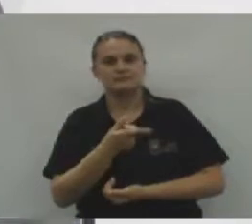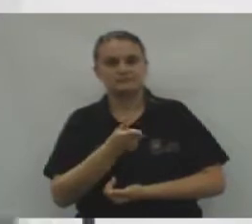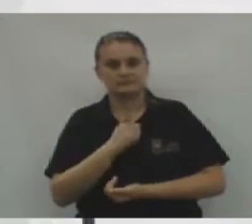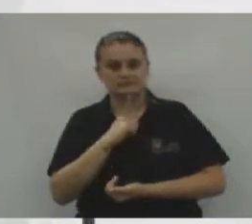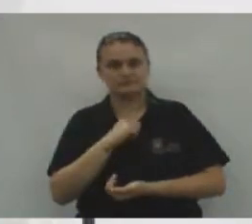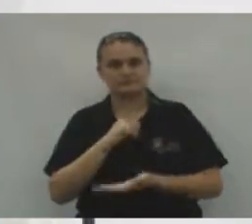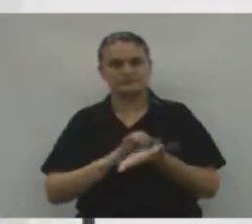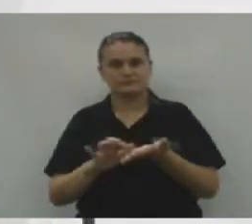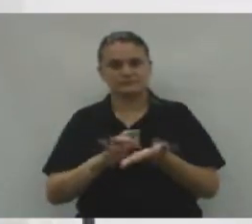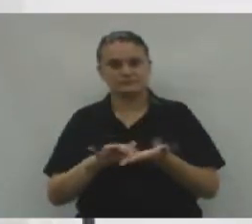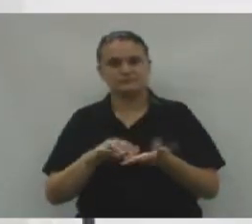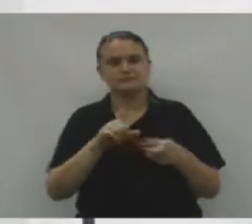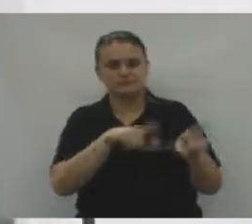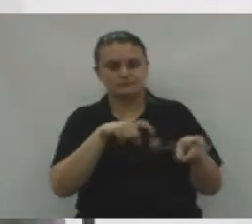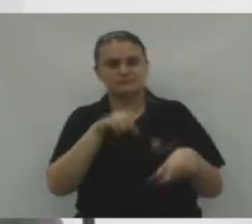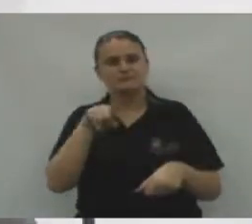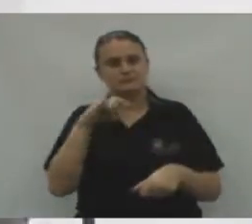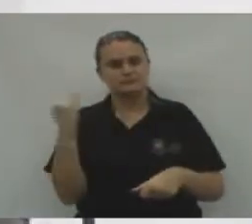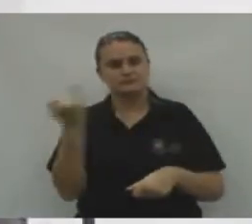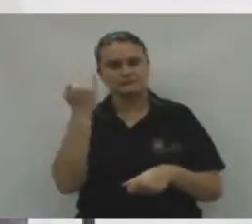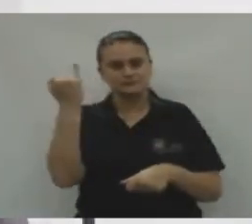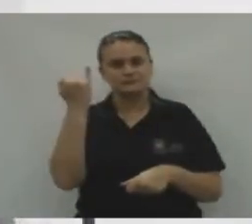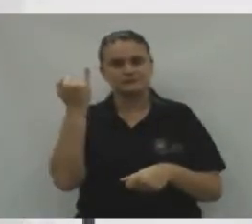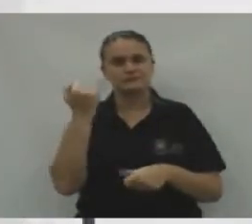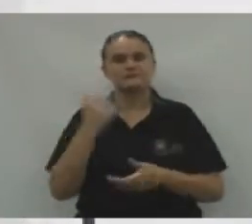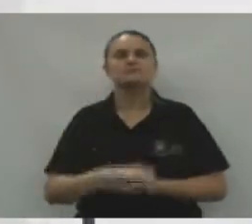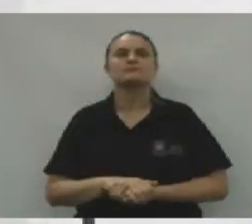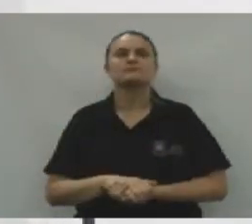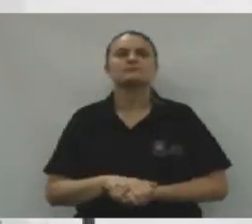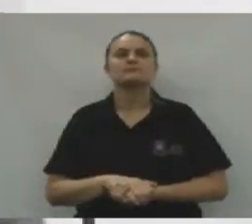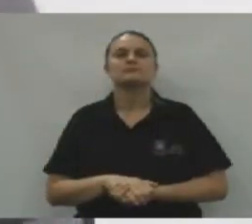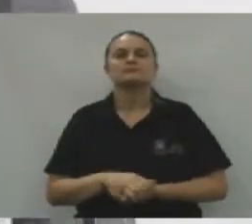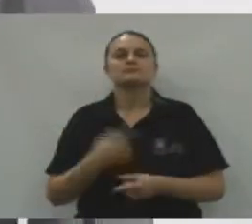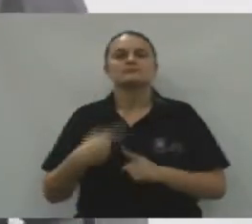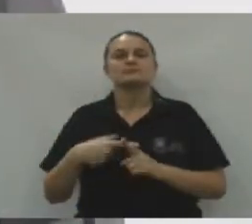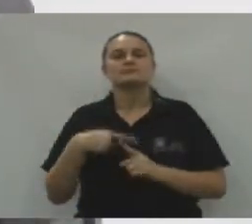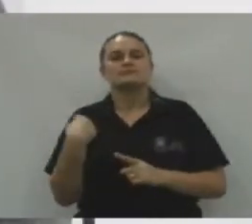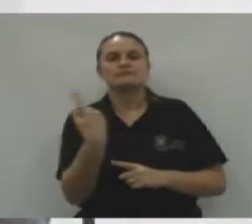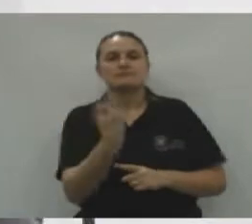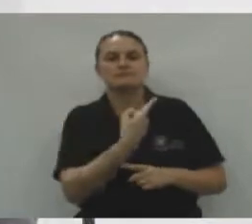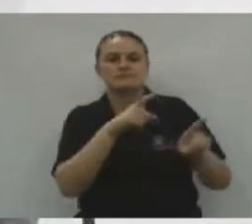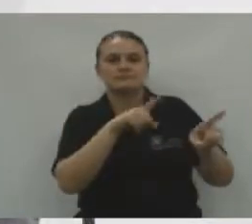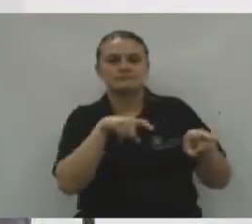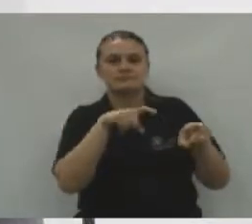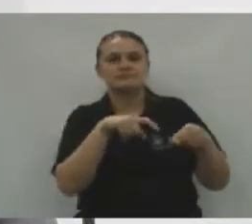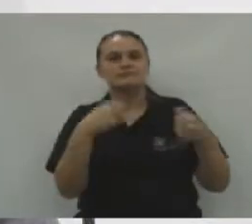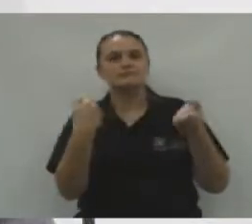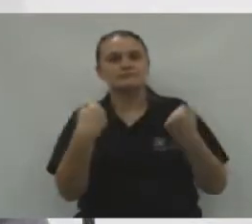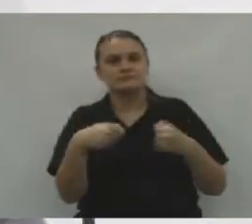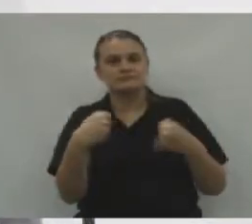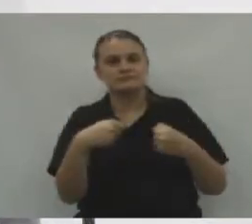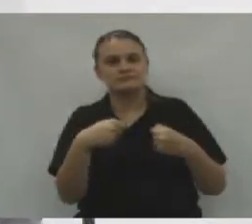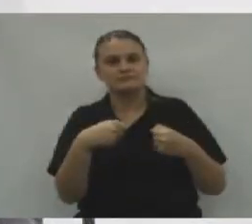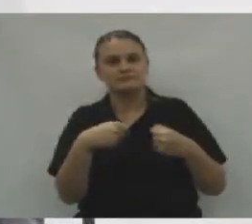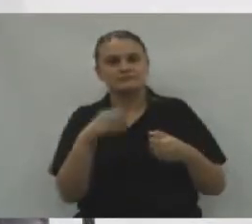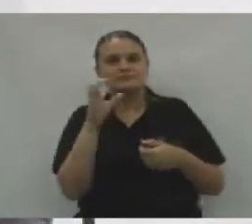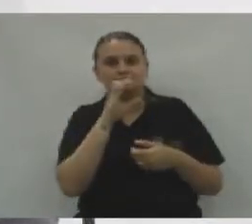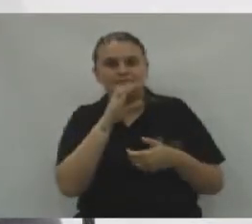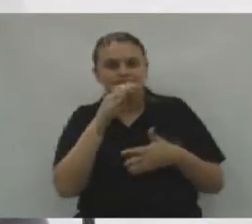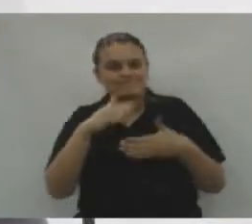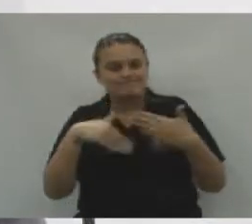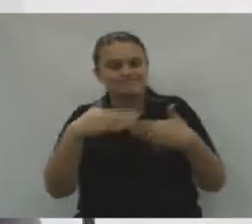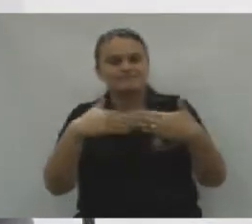na secretaria, é muito importante, porque os nossos agricultores, eles precisam de acelerar o